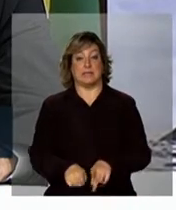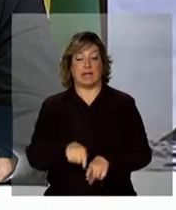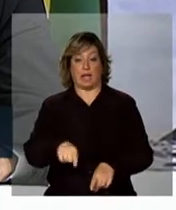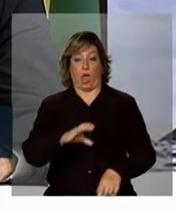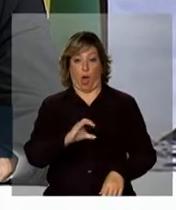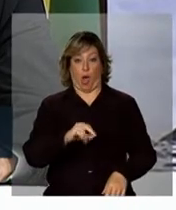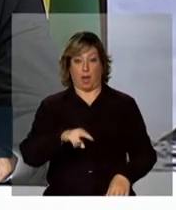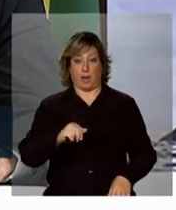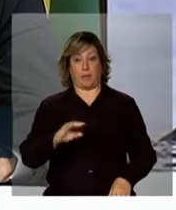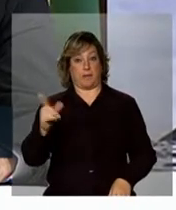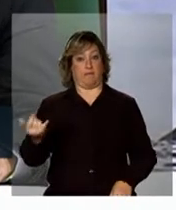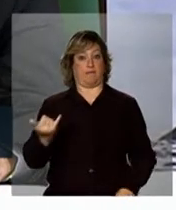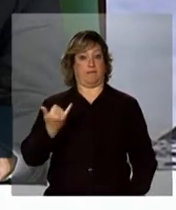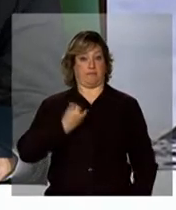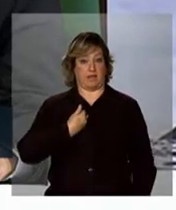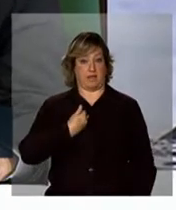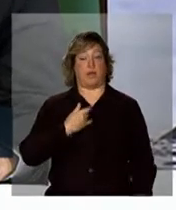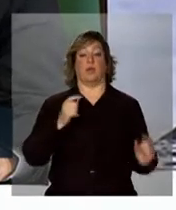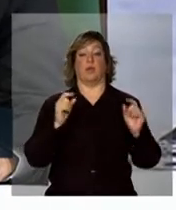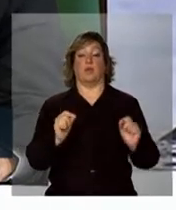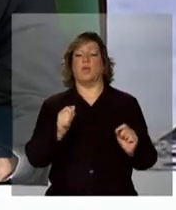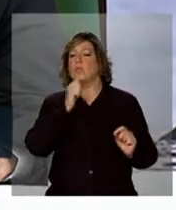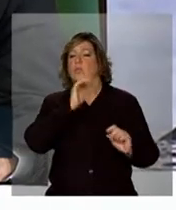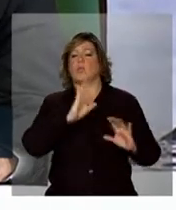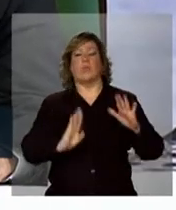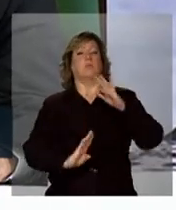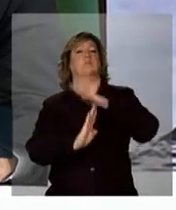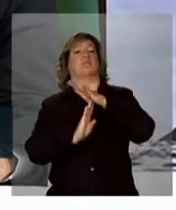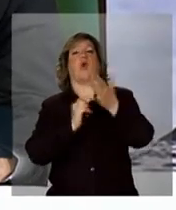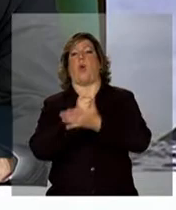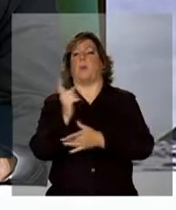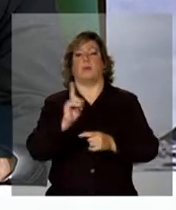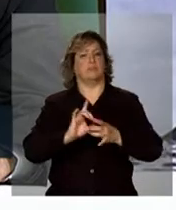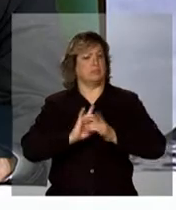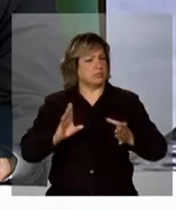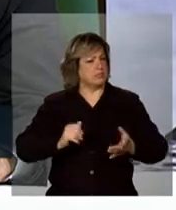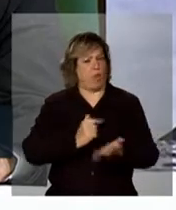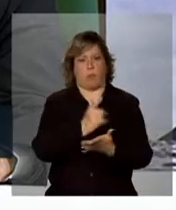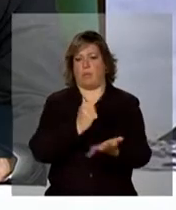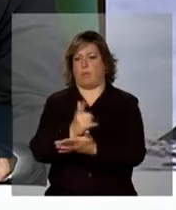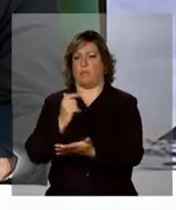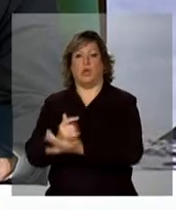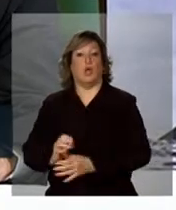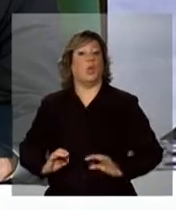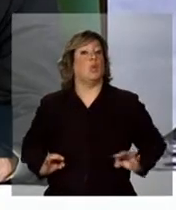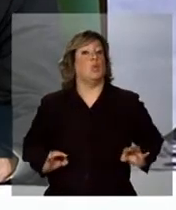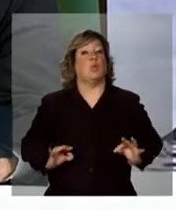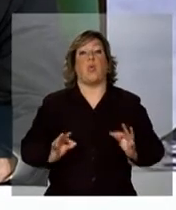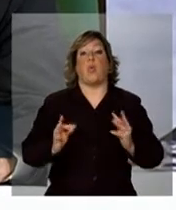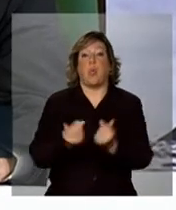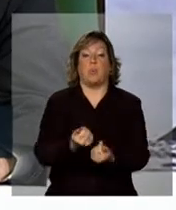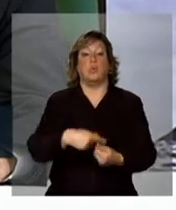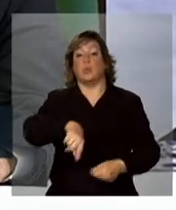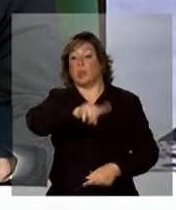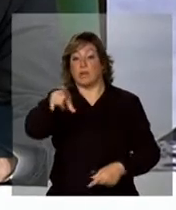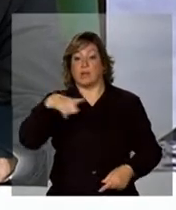me disse que não tem limite de compra. Compra todo o